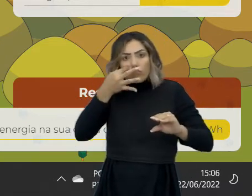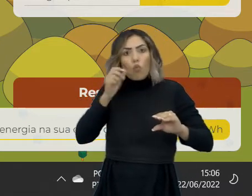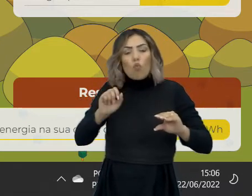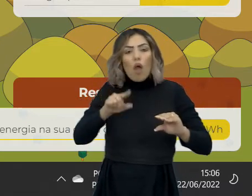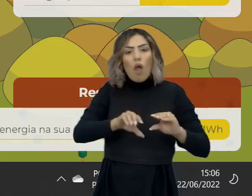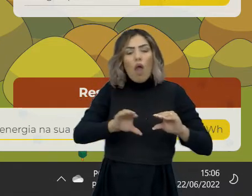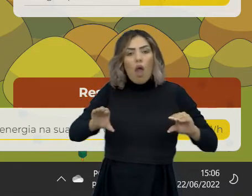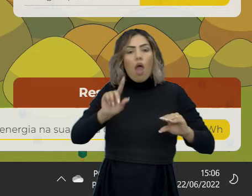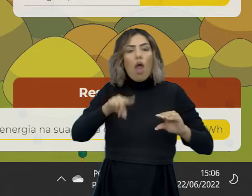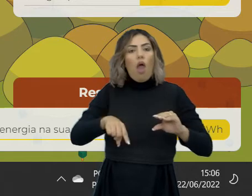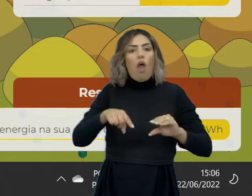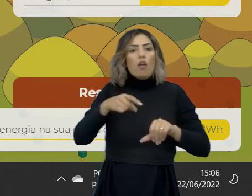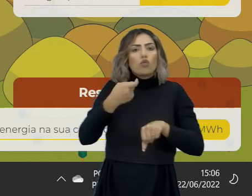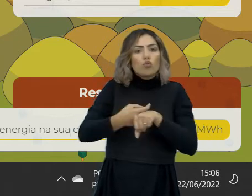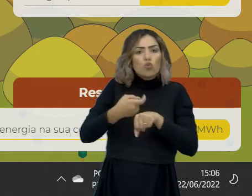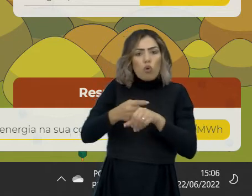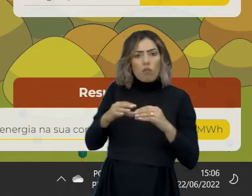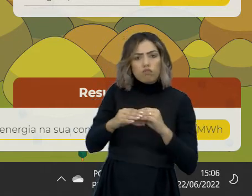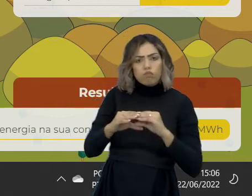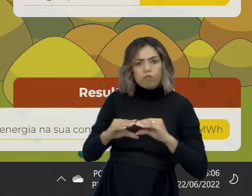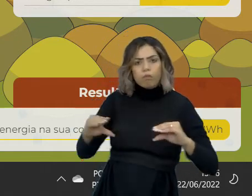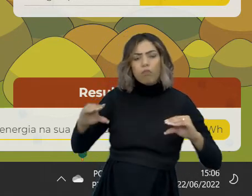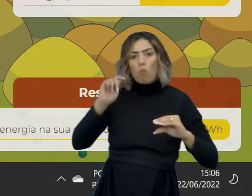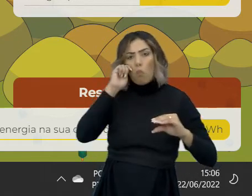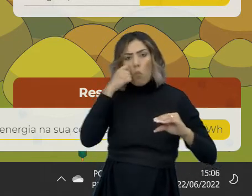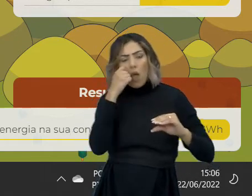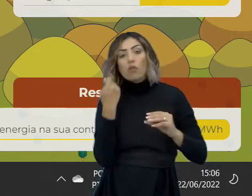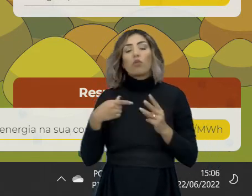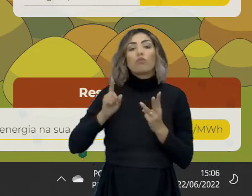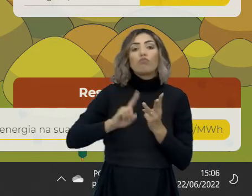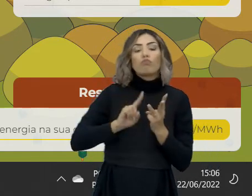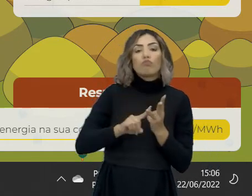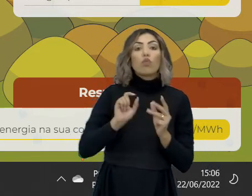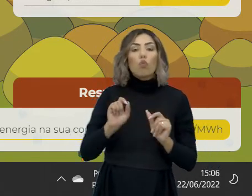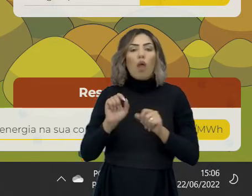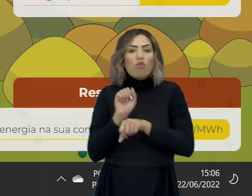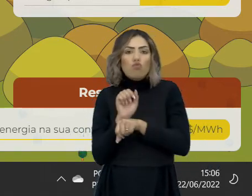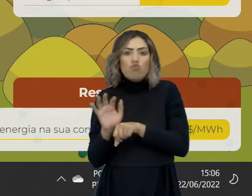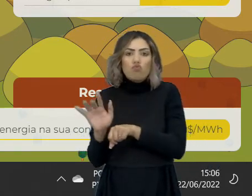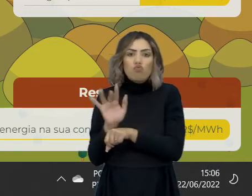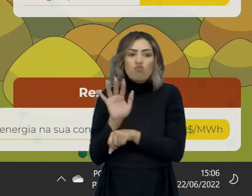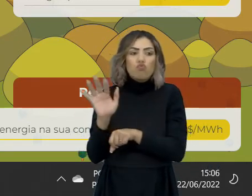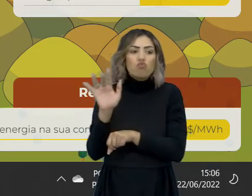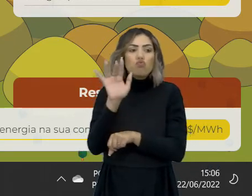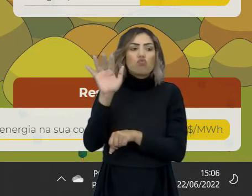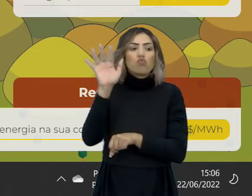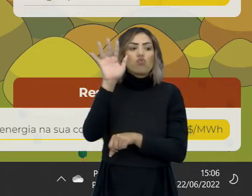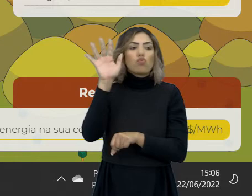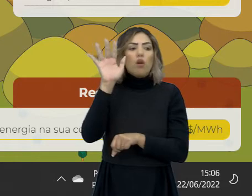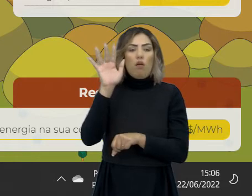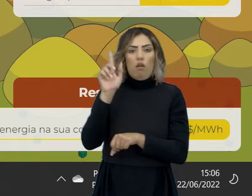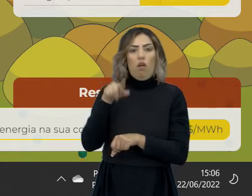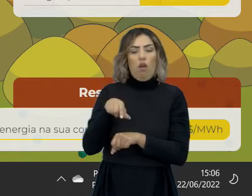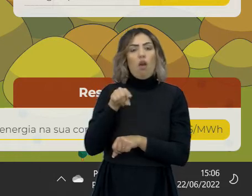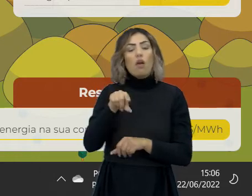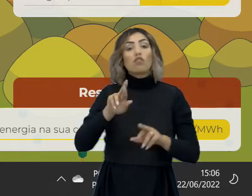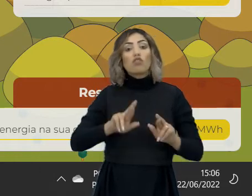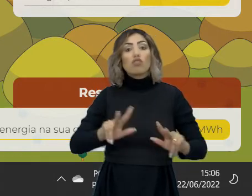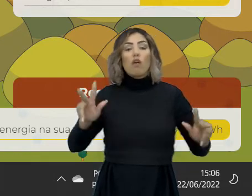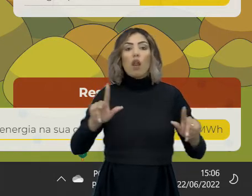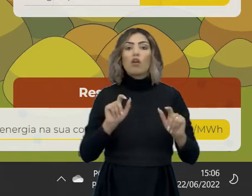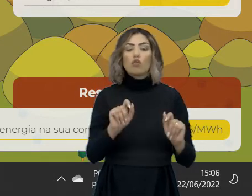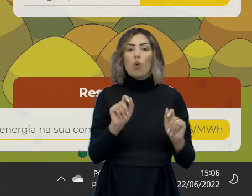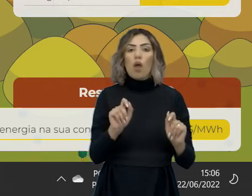mineral, e na forma de gás, que é o gás natural. Significa que é feito tudo a mesma coisa. O que muda aí, né, é como